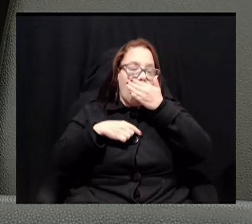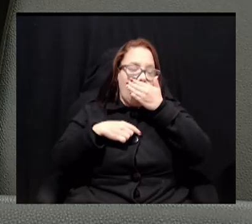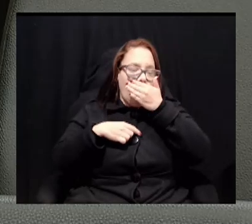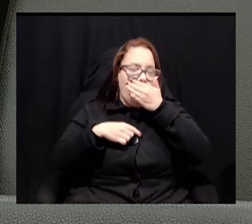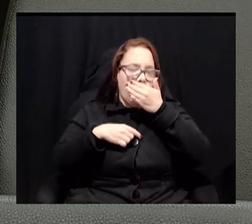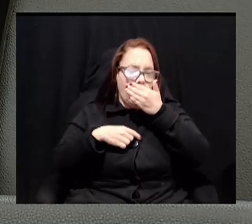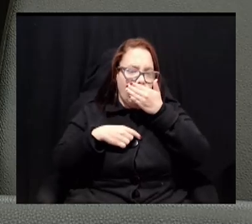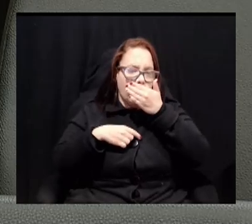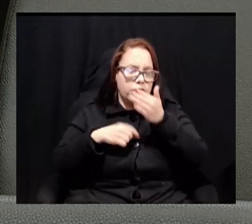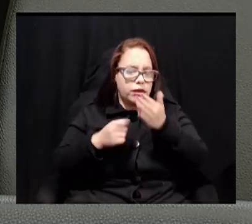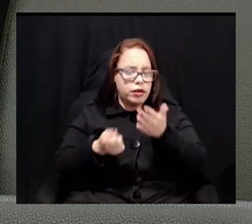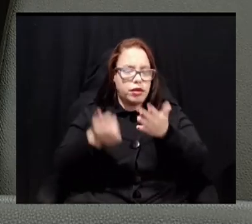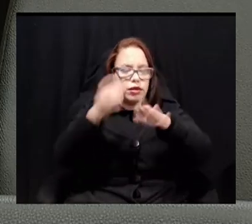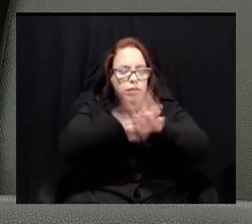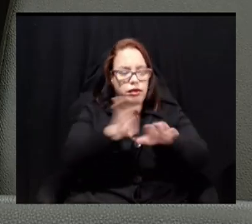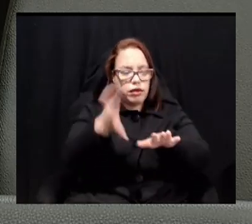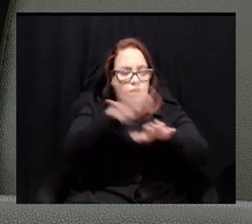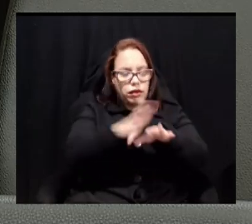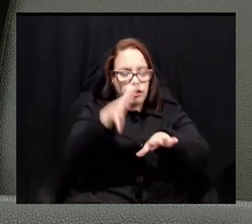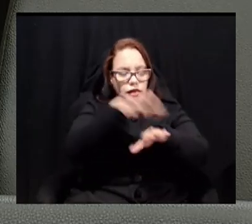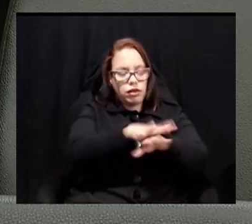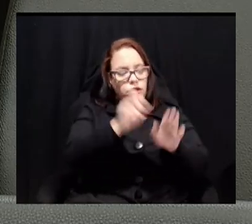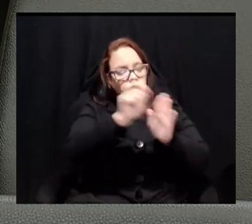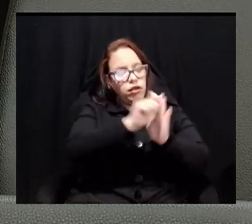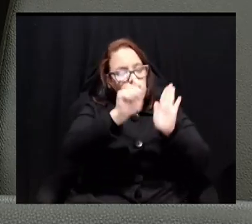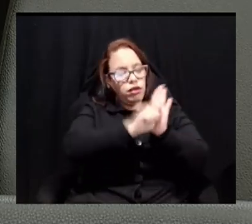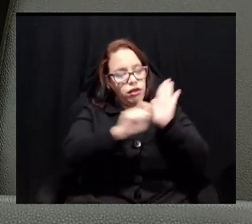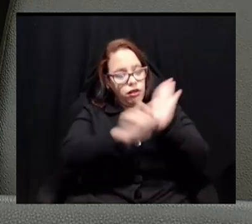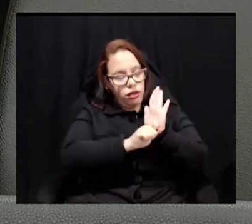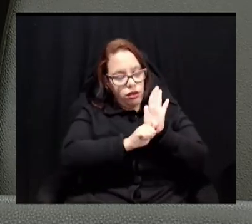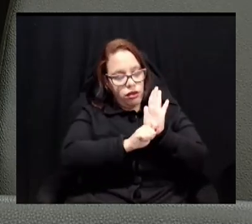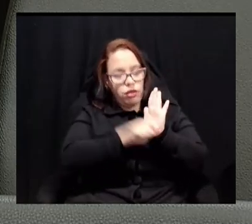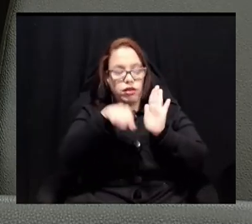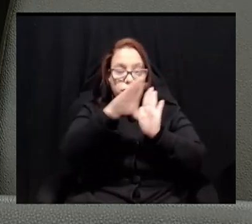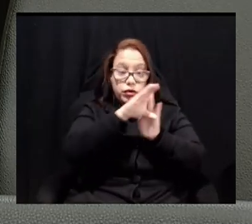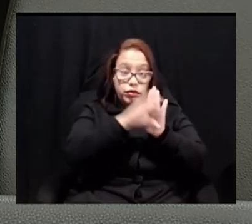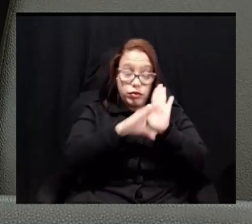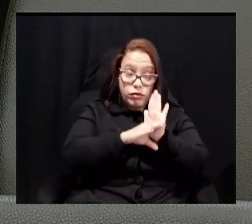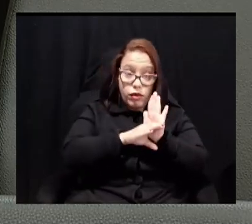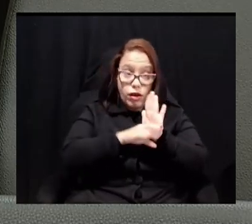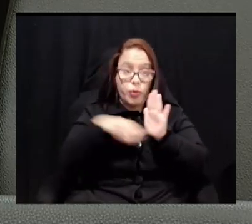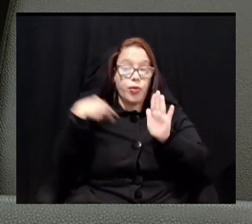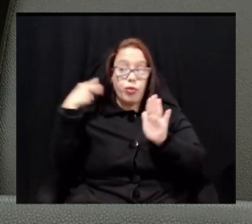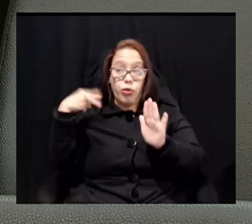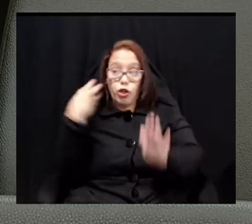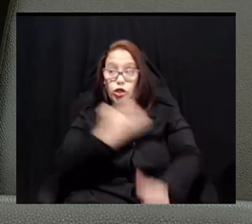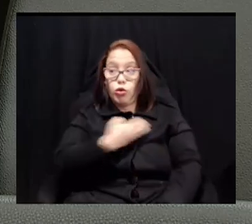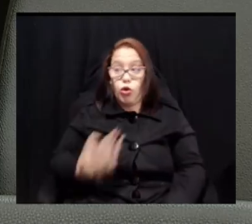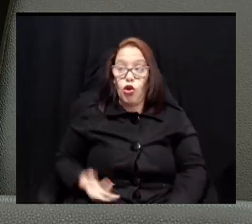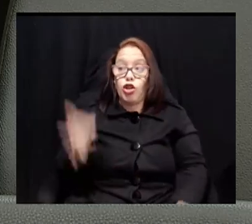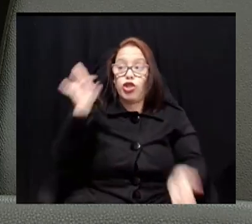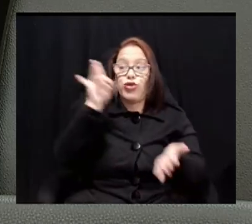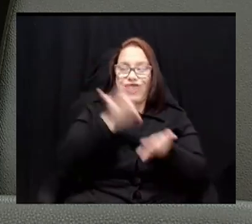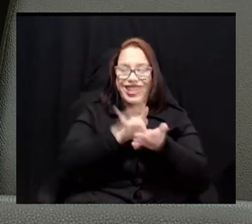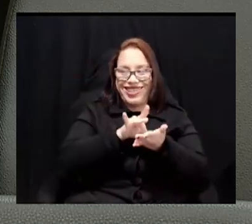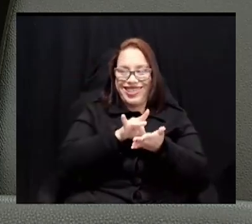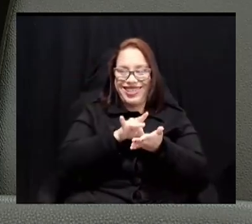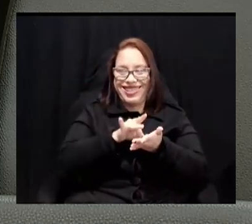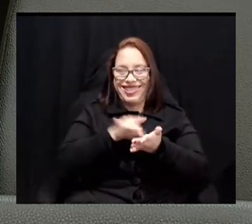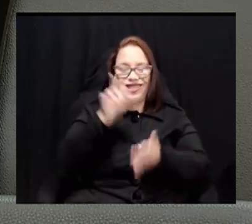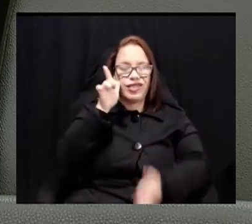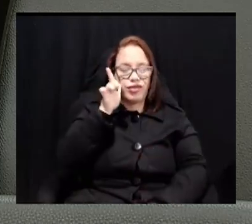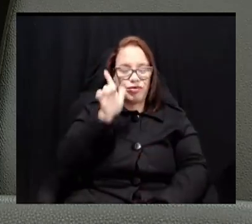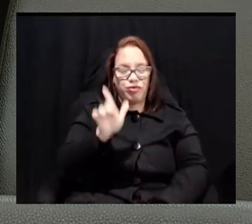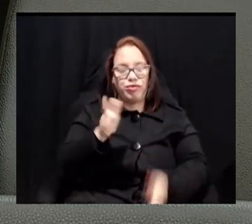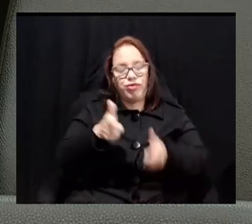artigos, onde faz com que esses programas passem a ser políticas públicas. E aí você consegue abranger de